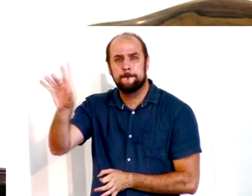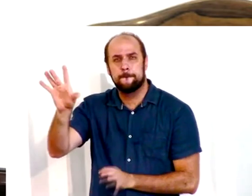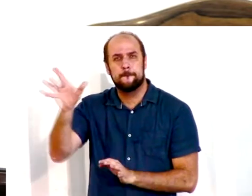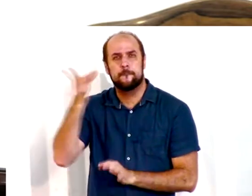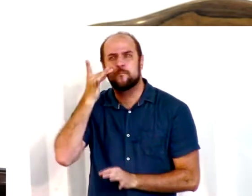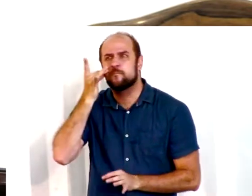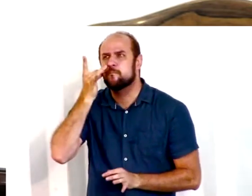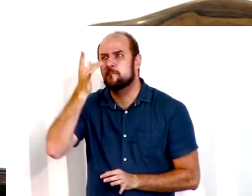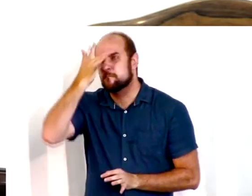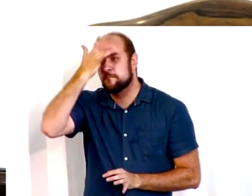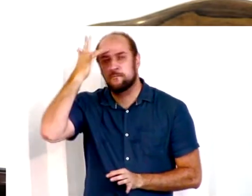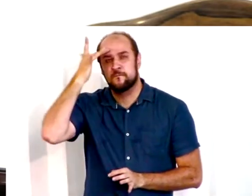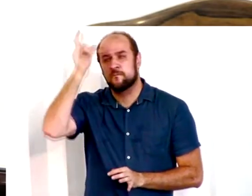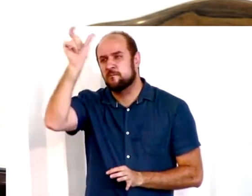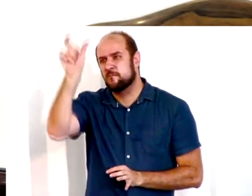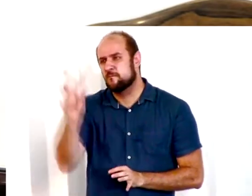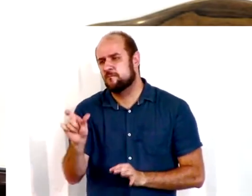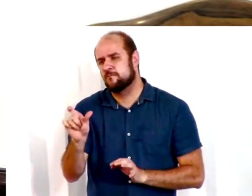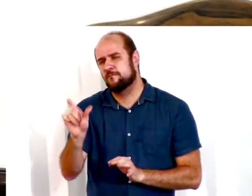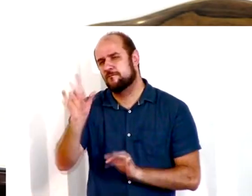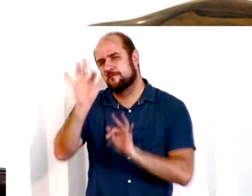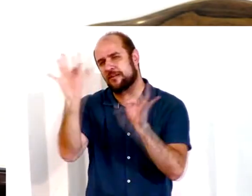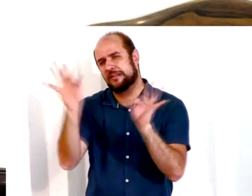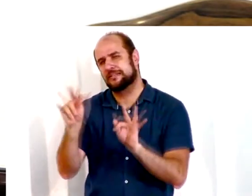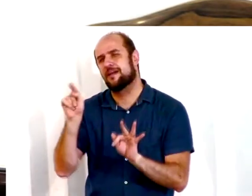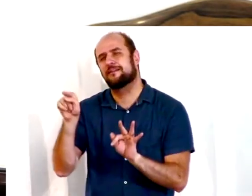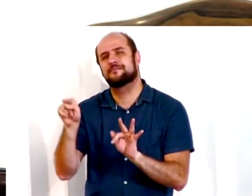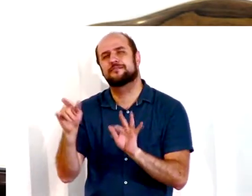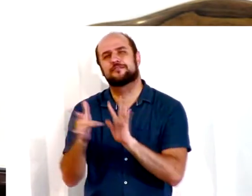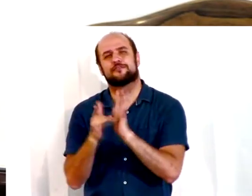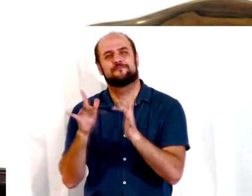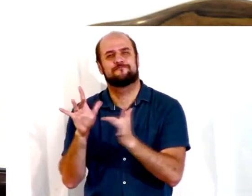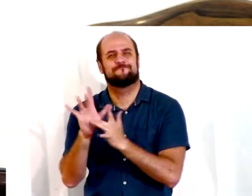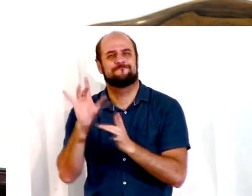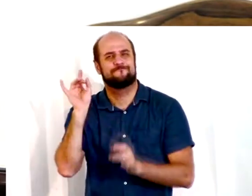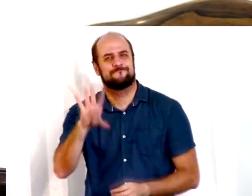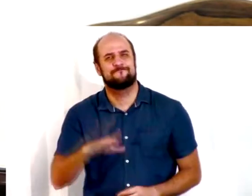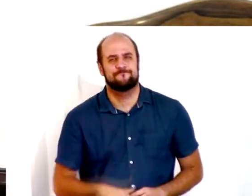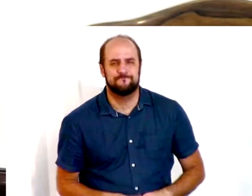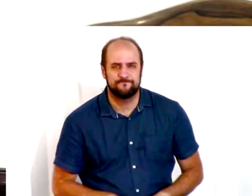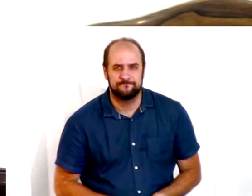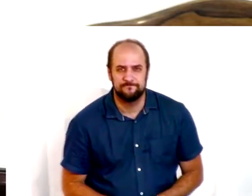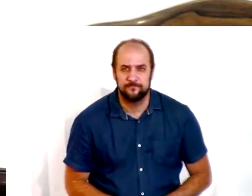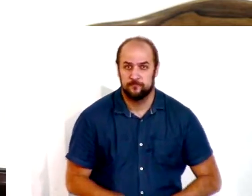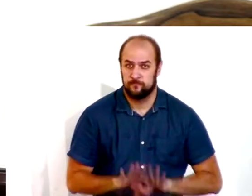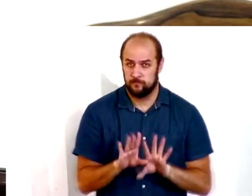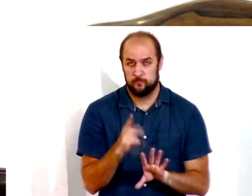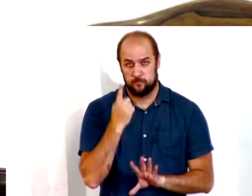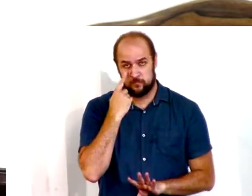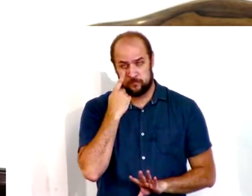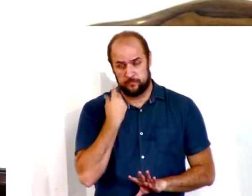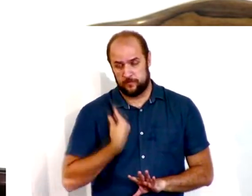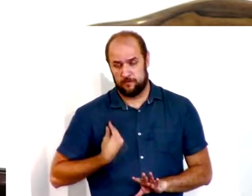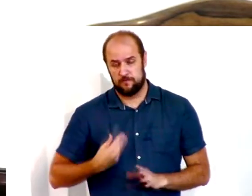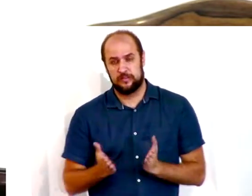felicidade, Cristo Jesus. E veja que interessante, a vida cristã é cheia de